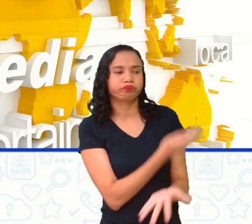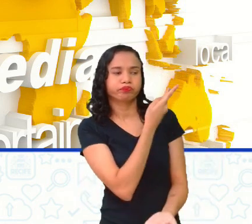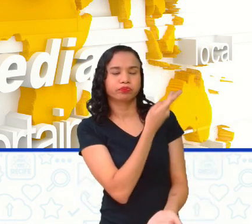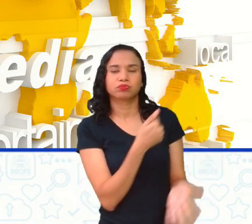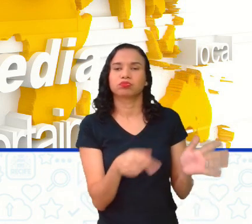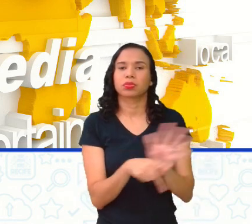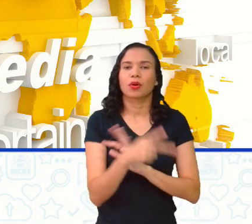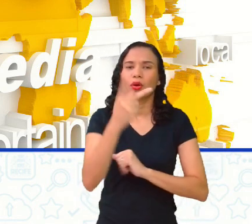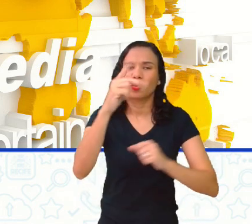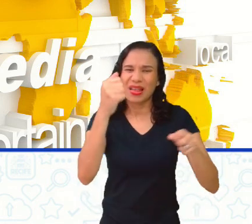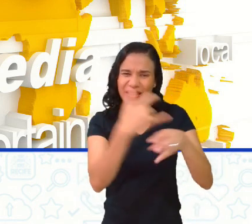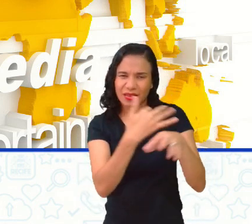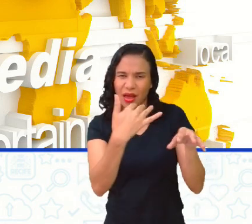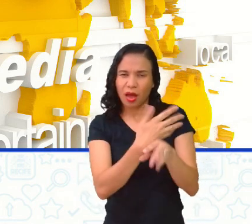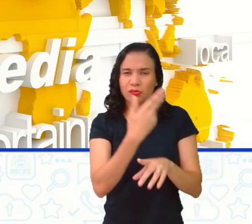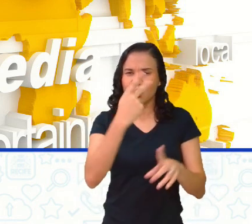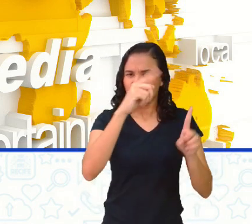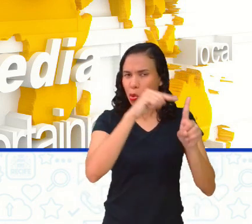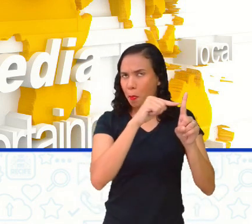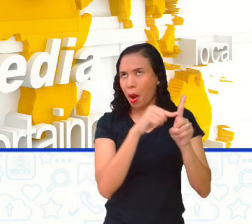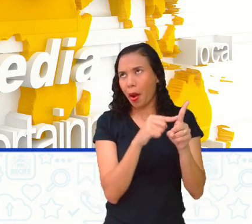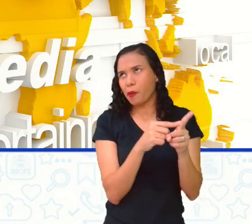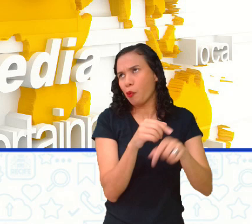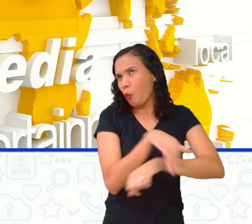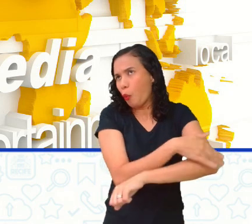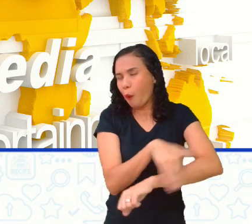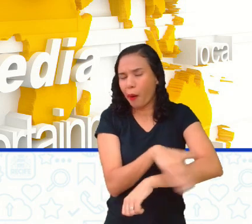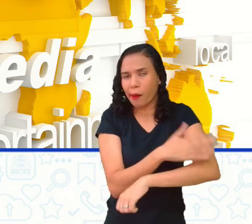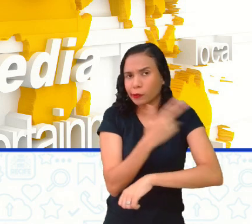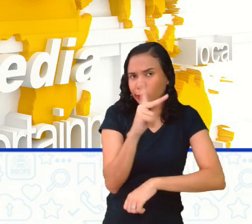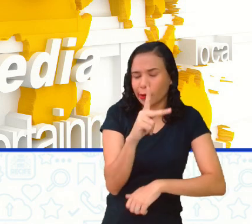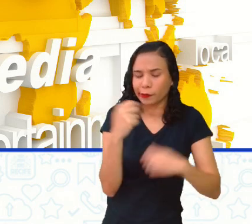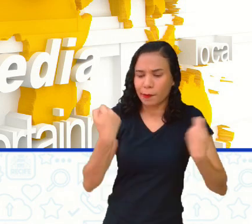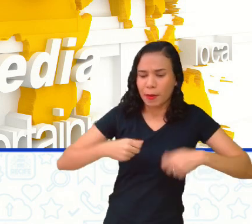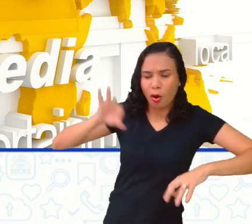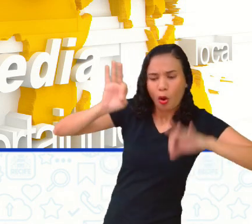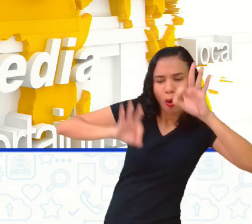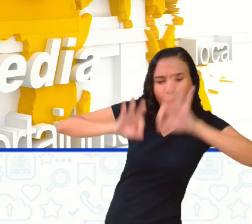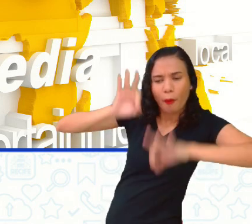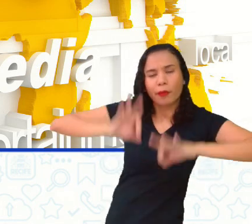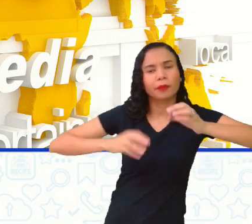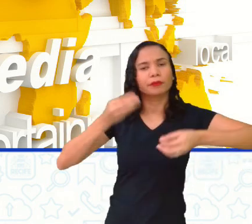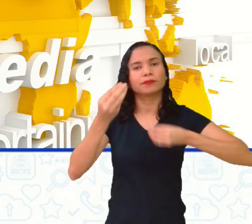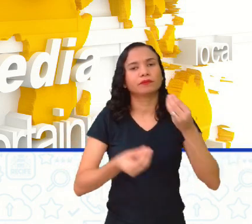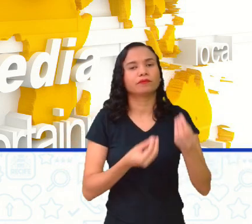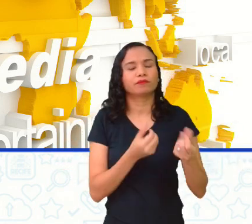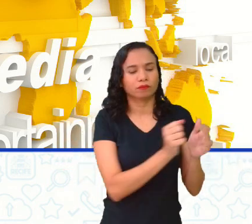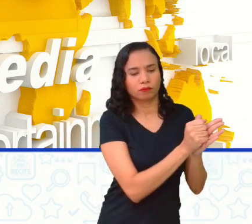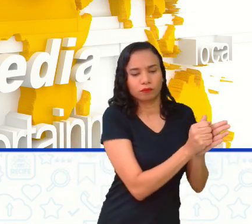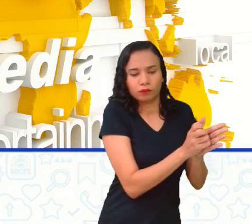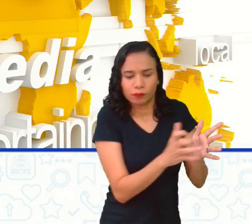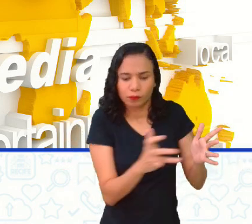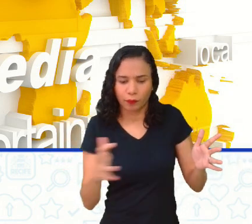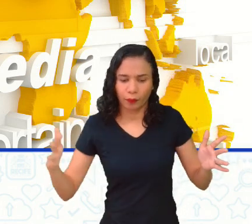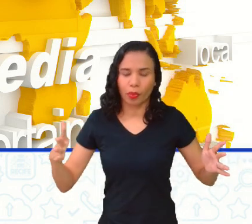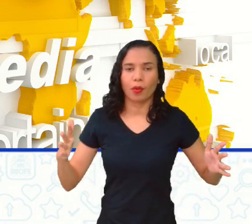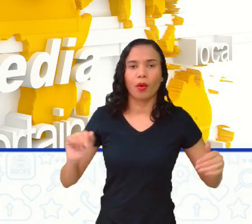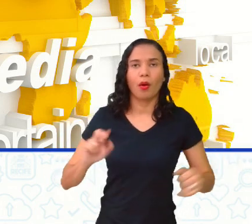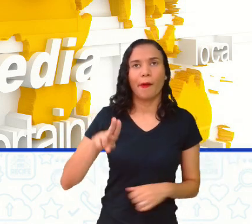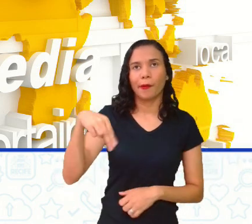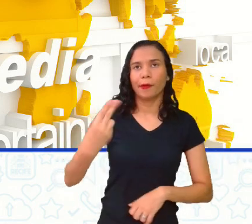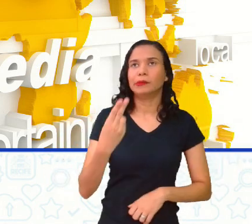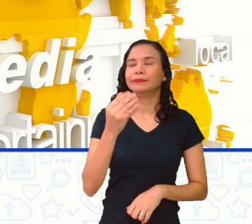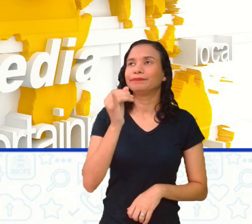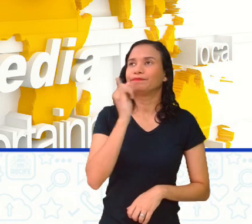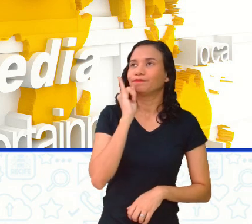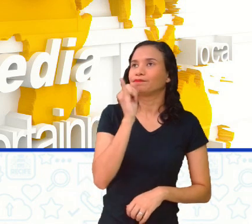sua cidade, no seu bairro, na sua rua. Então, ele precisa organizar ali de forma cronológica ou,